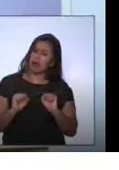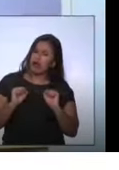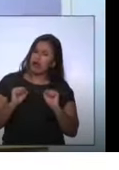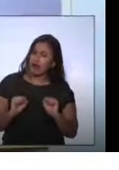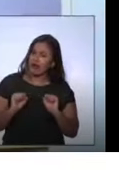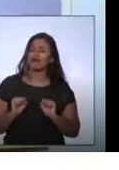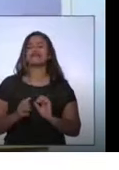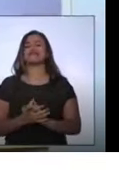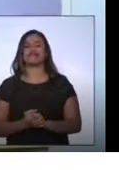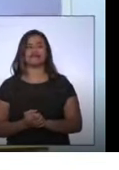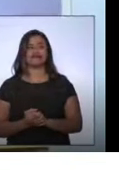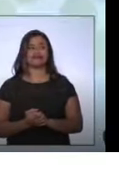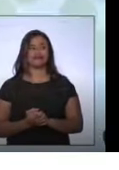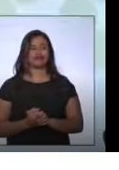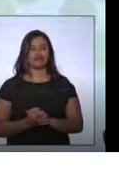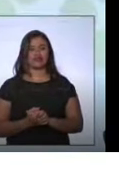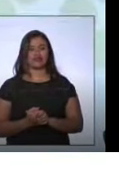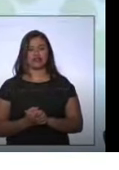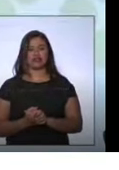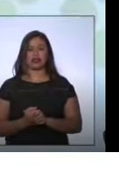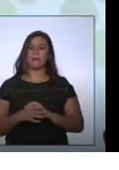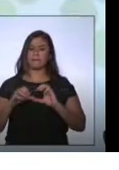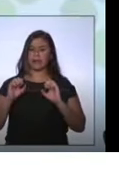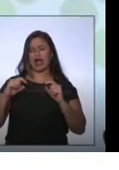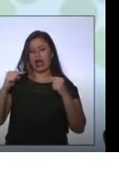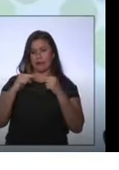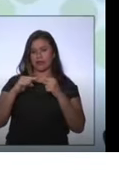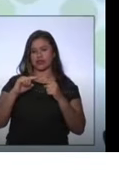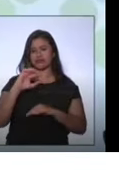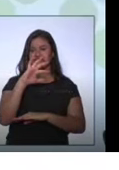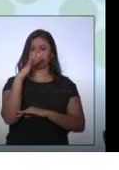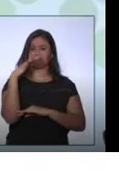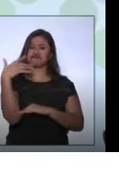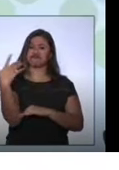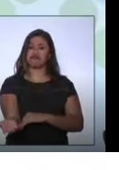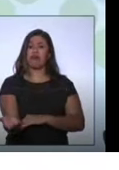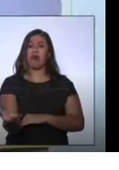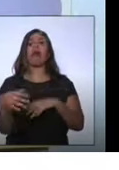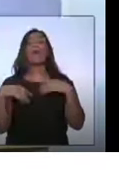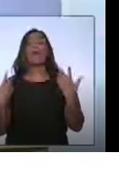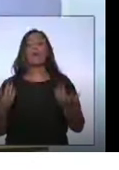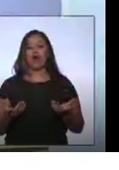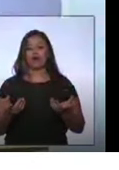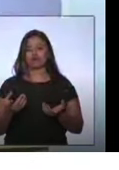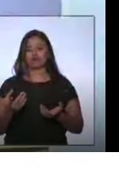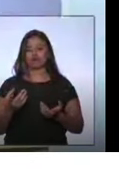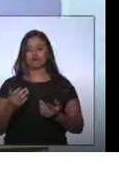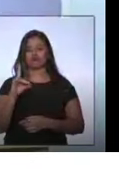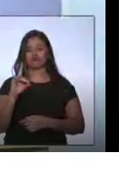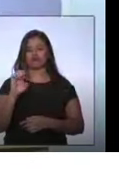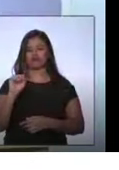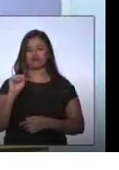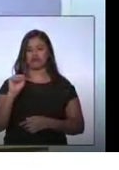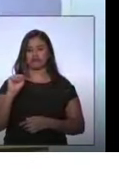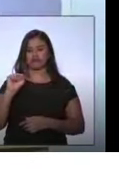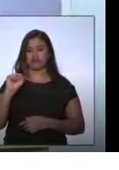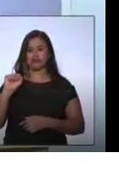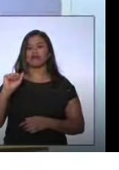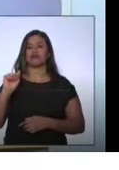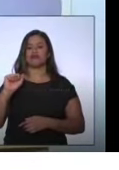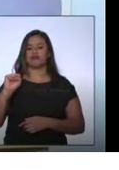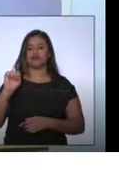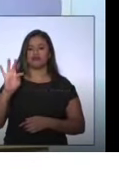Sim, certeza. com Alguém certeza. falaria específico qual desastre ambiental? Ainda não. Vamos ver. Qual desastre? Lembra que tipo de desastre?